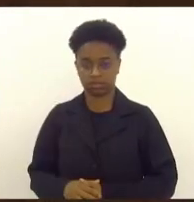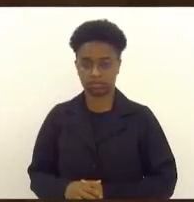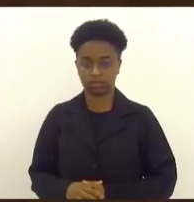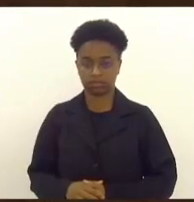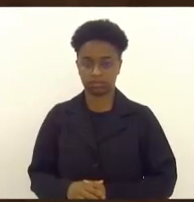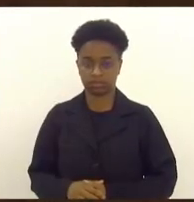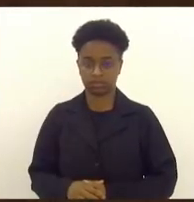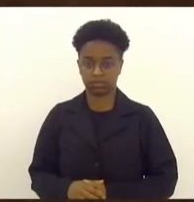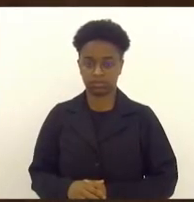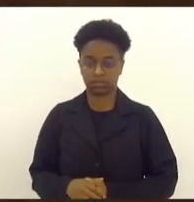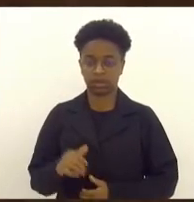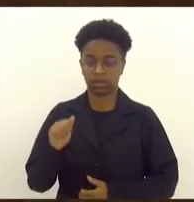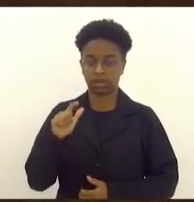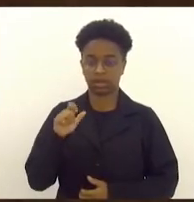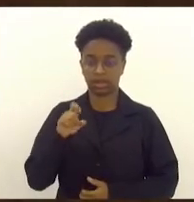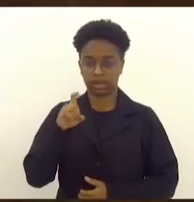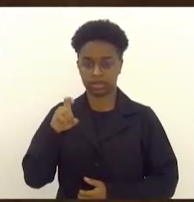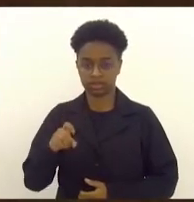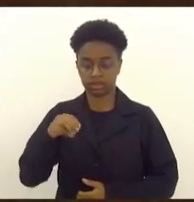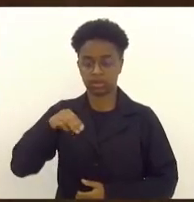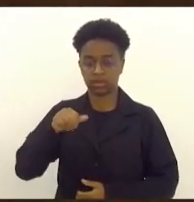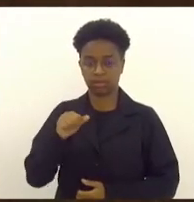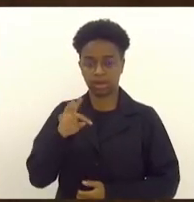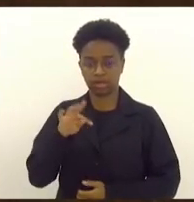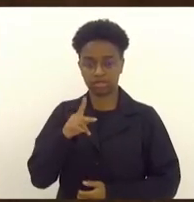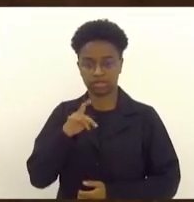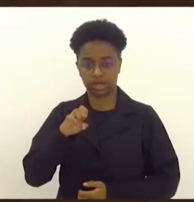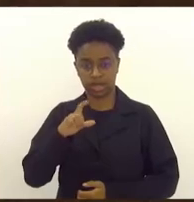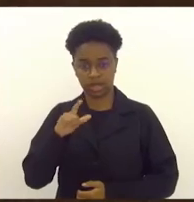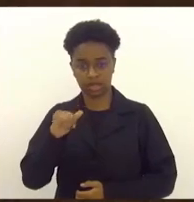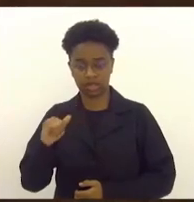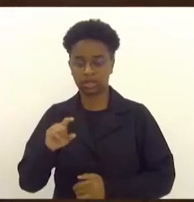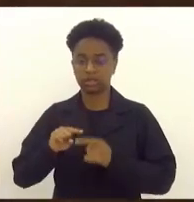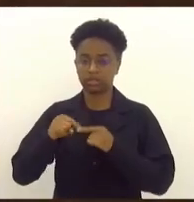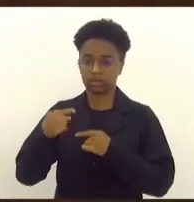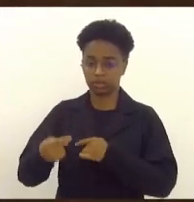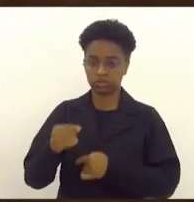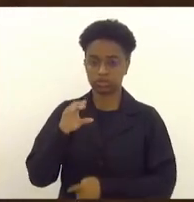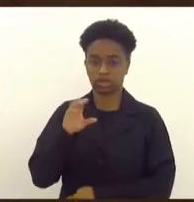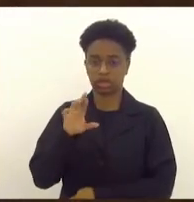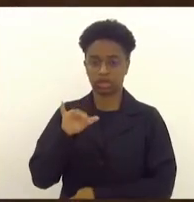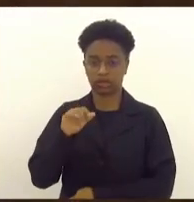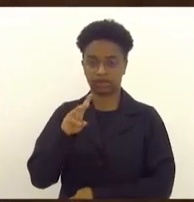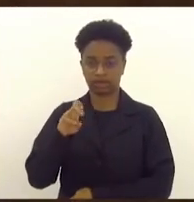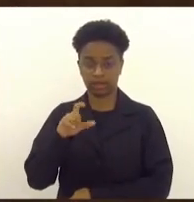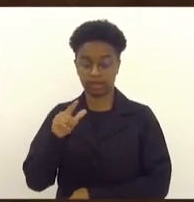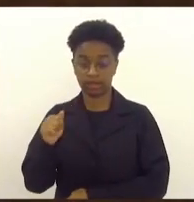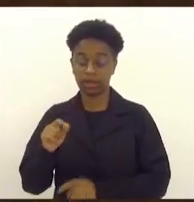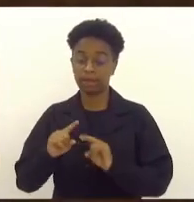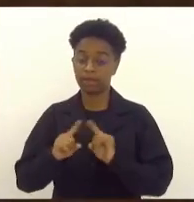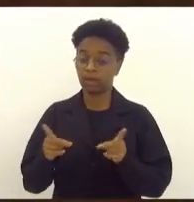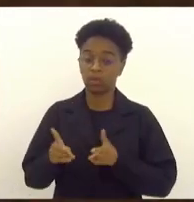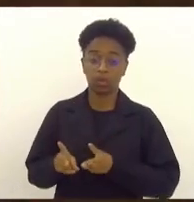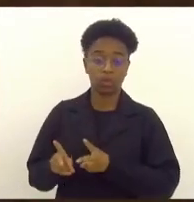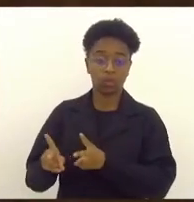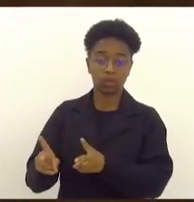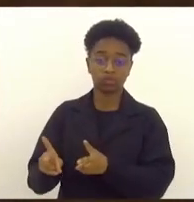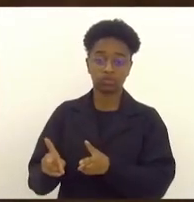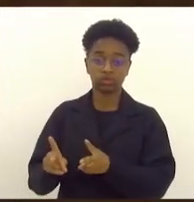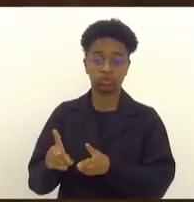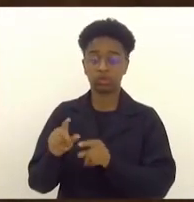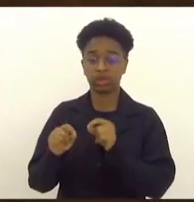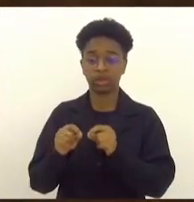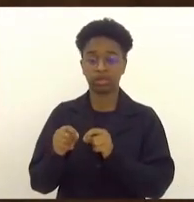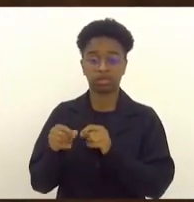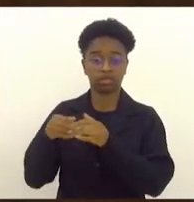do Senhor Alex Costa depois pela gestão Crivella E continuo ganhando